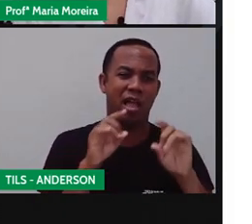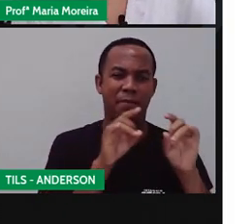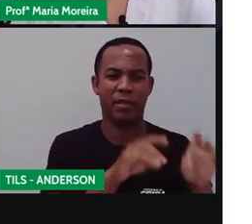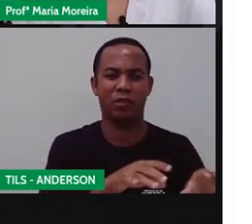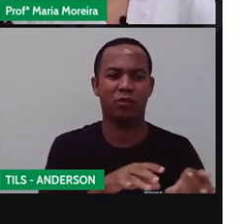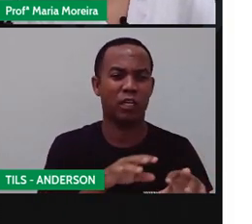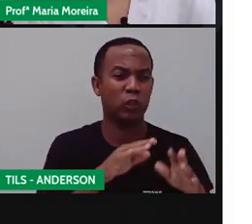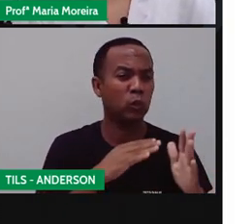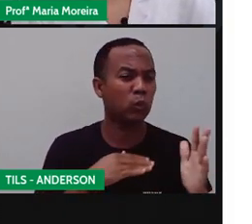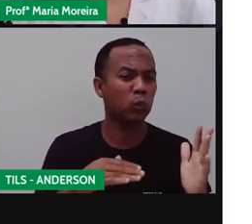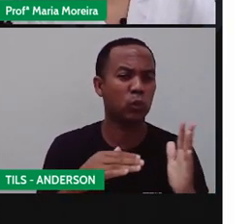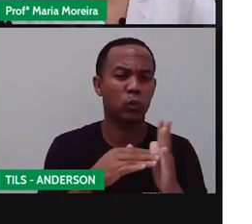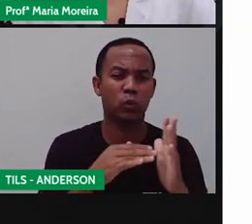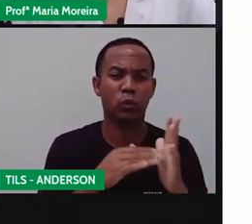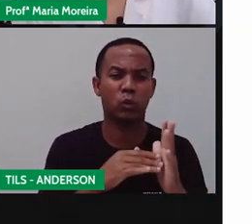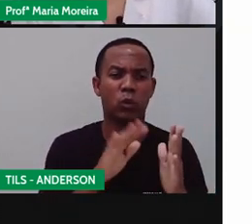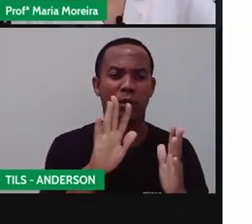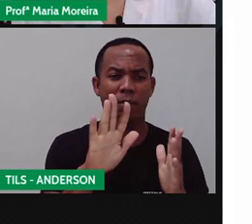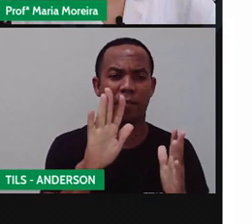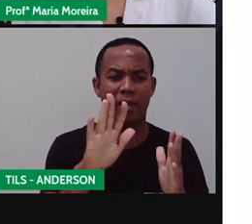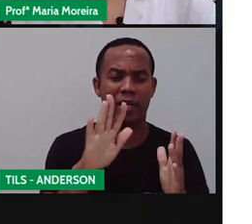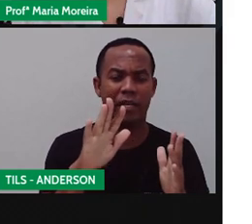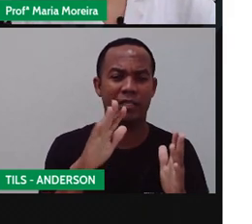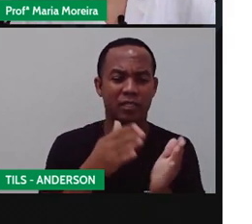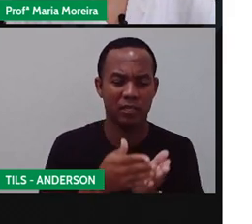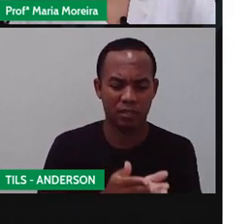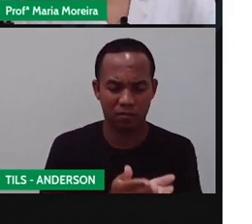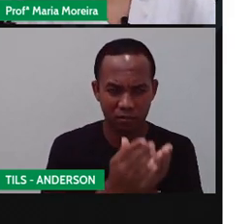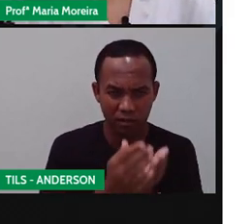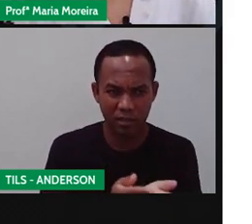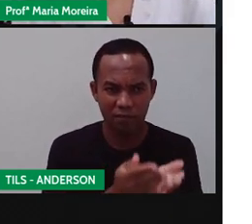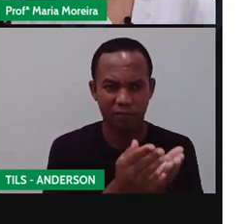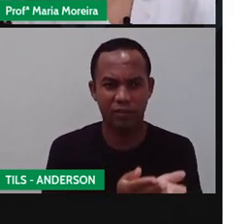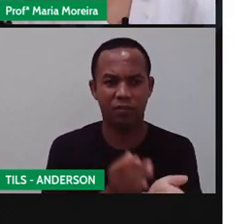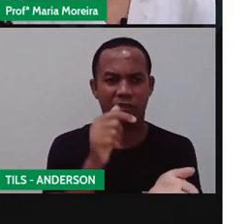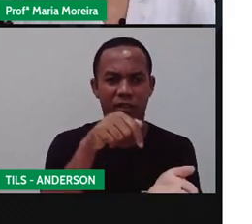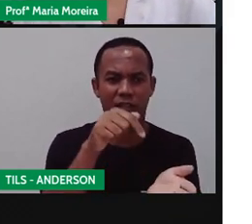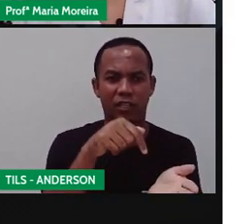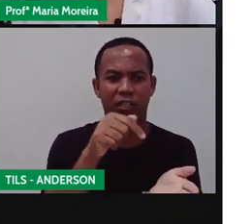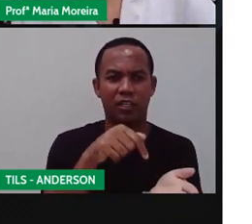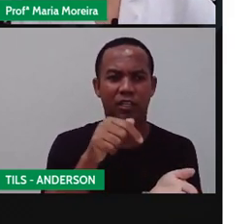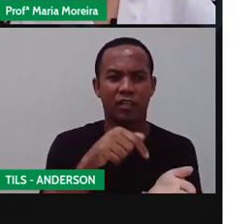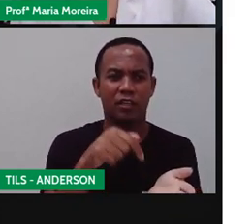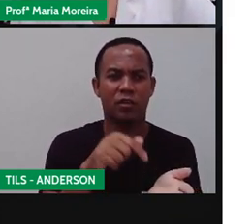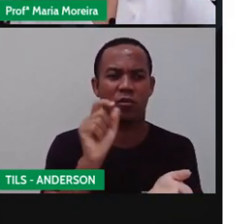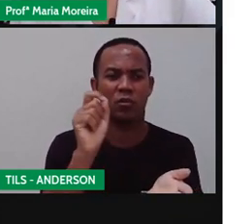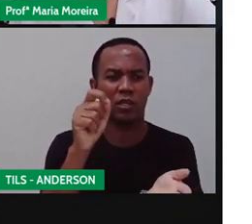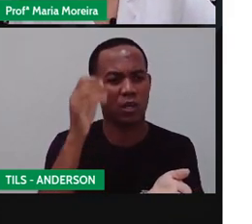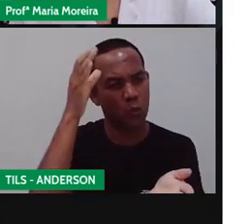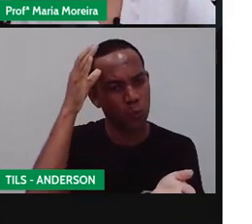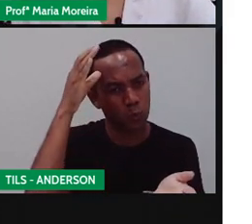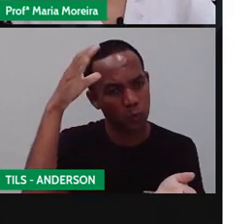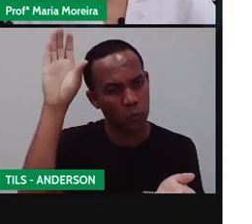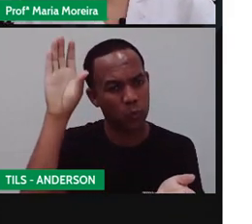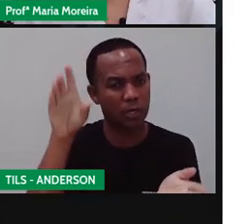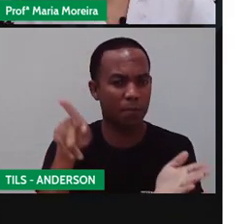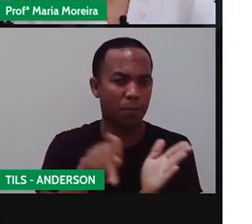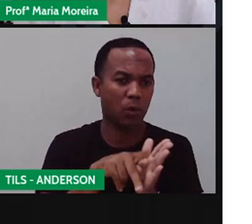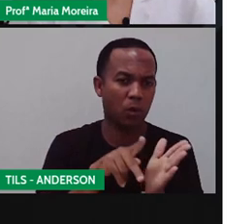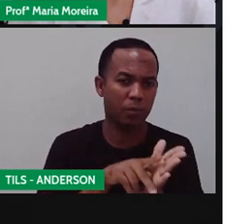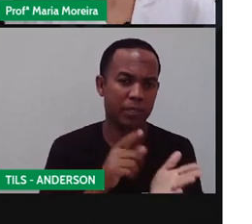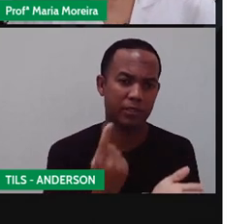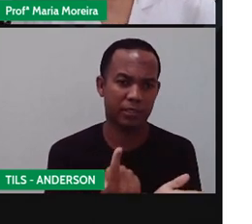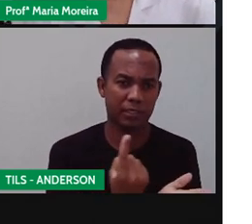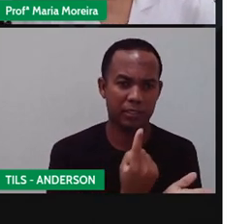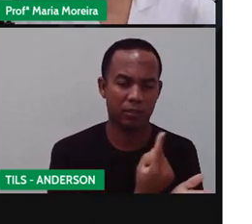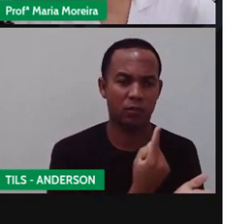materiais, os africanos trouxeram para os navios negreiros o quê? A rica diversidade cultural dos seus países.